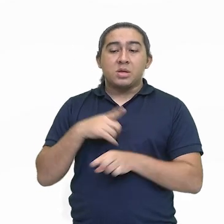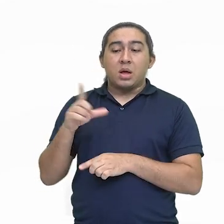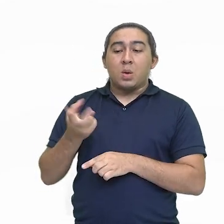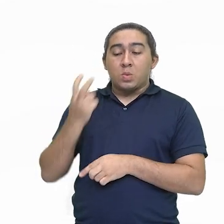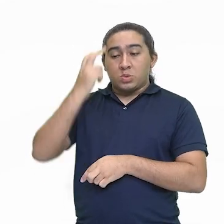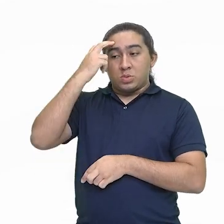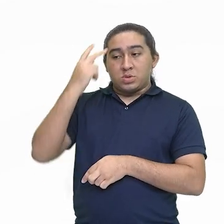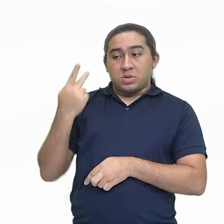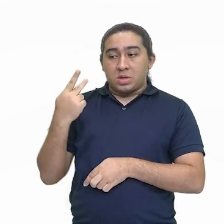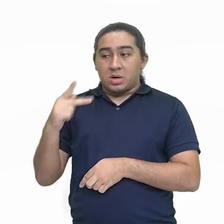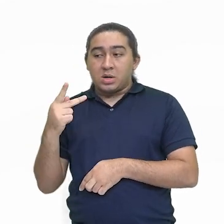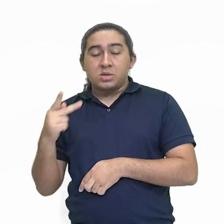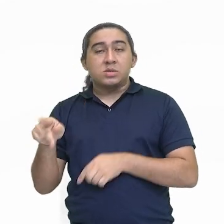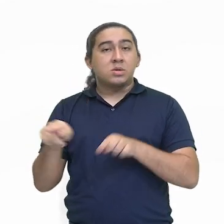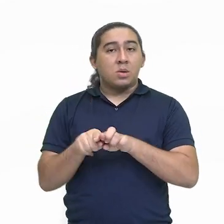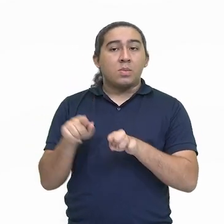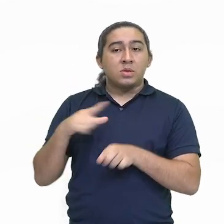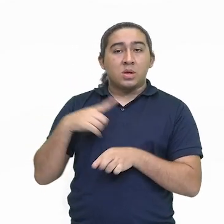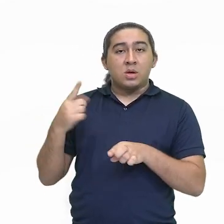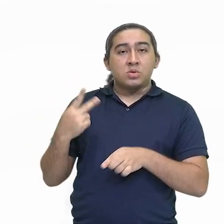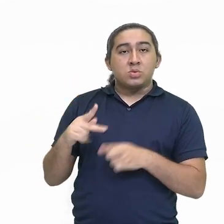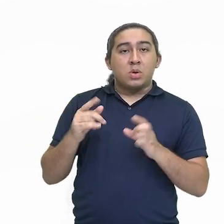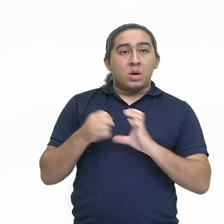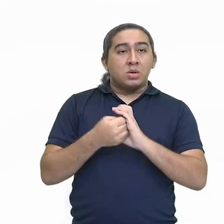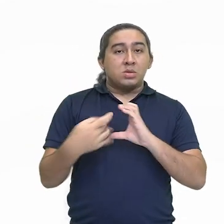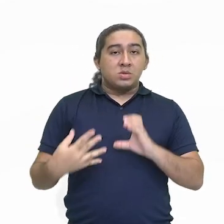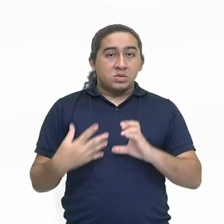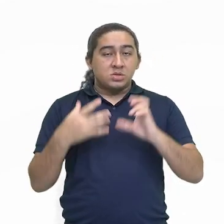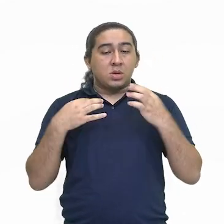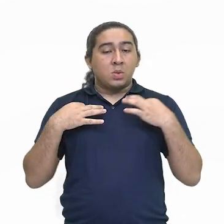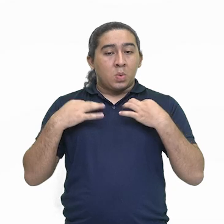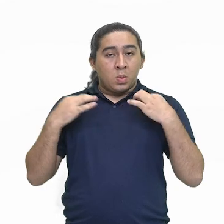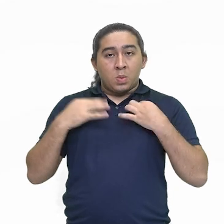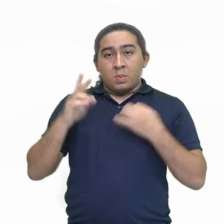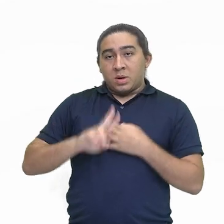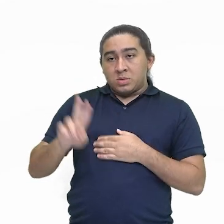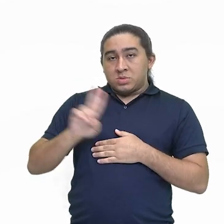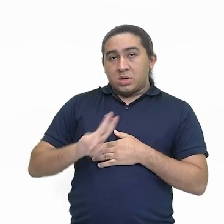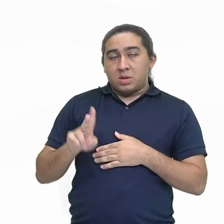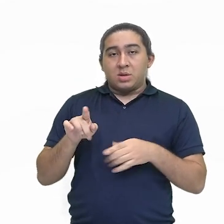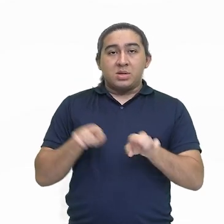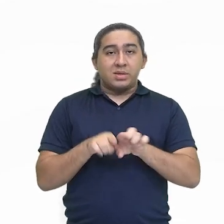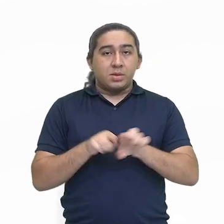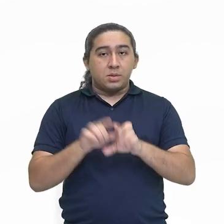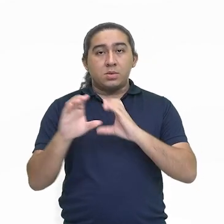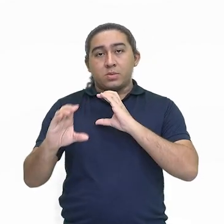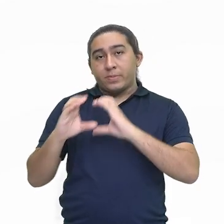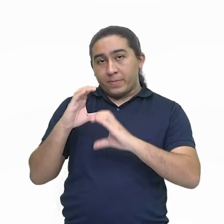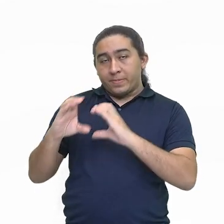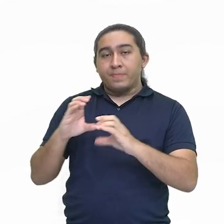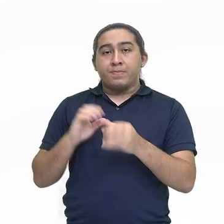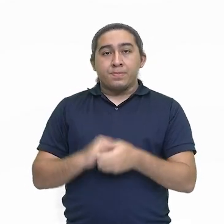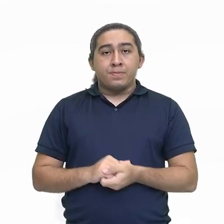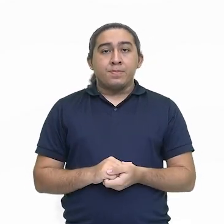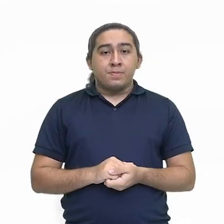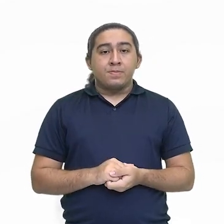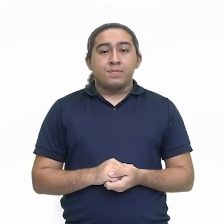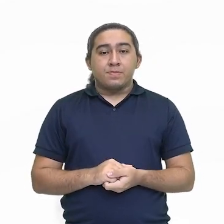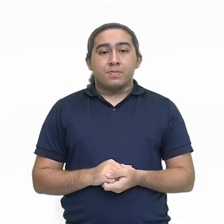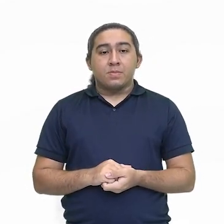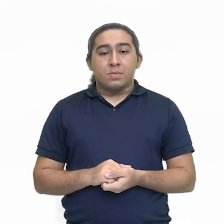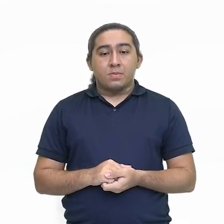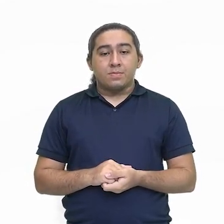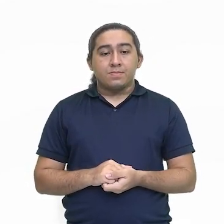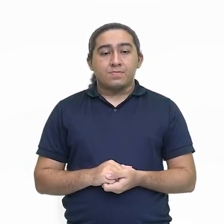têm as suas formas de se vestir, de se comunicar com as pessoas,